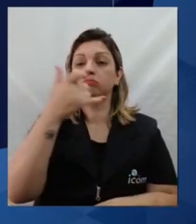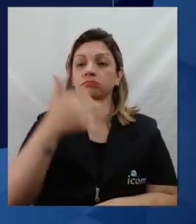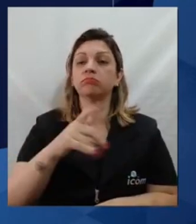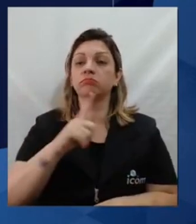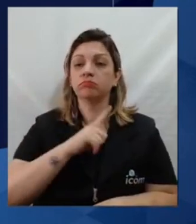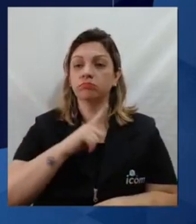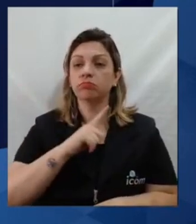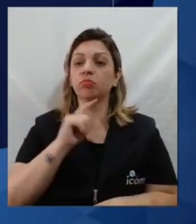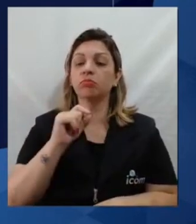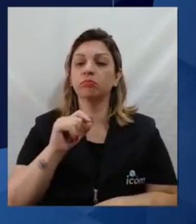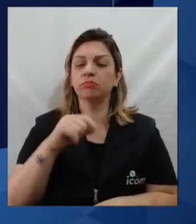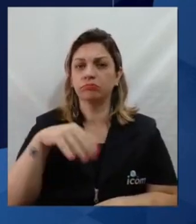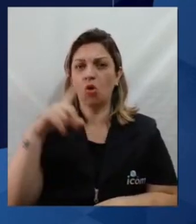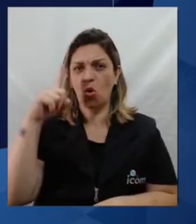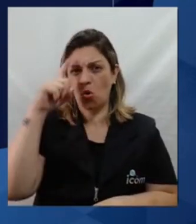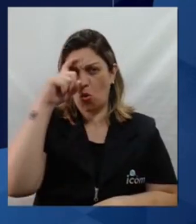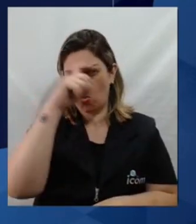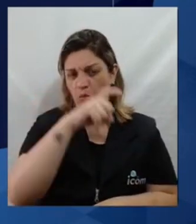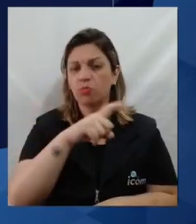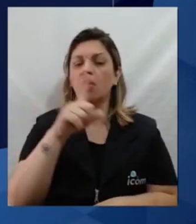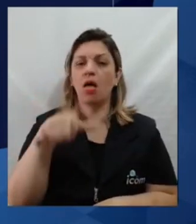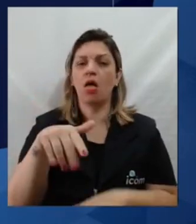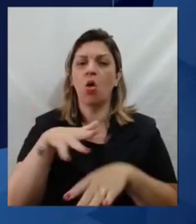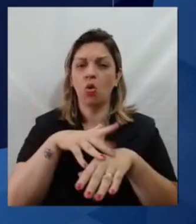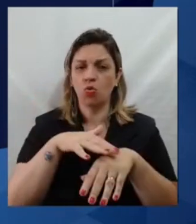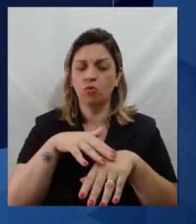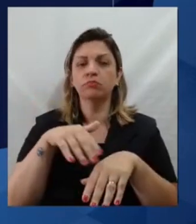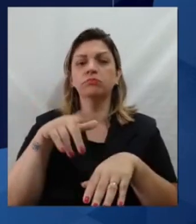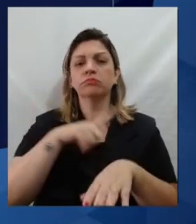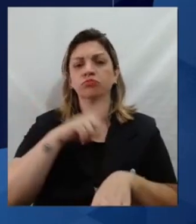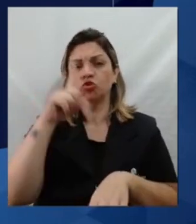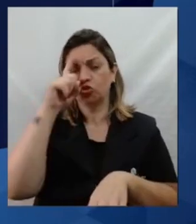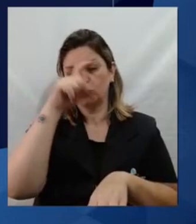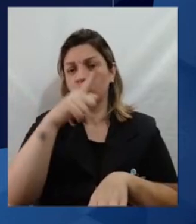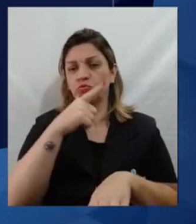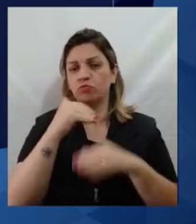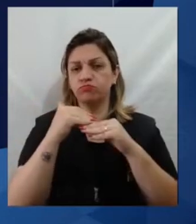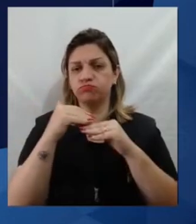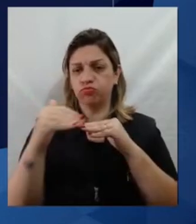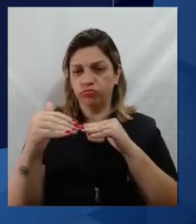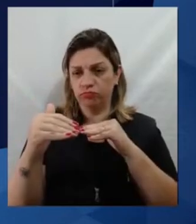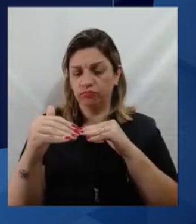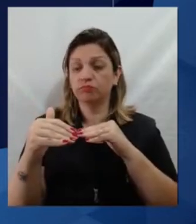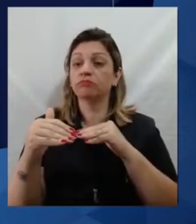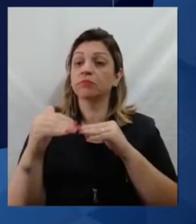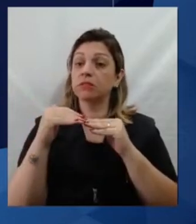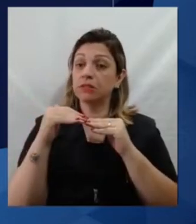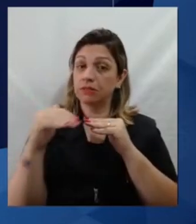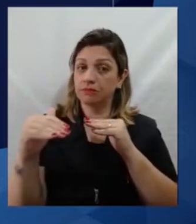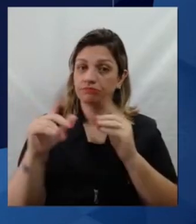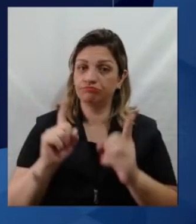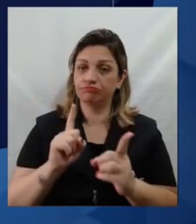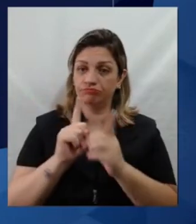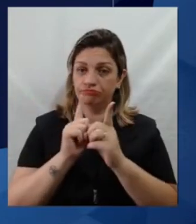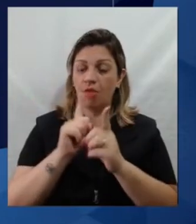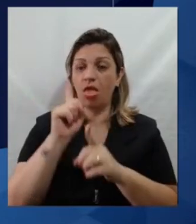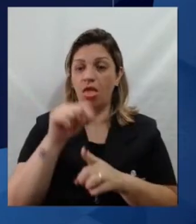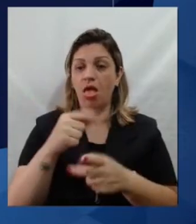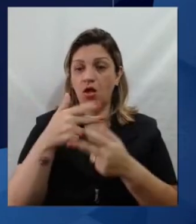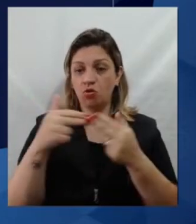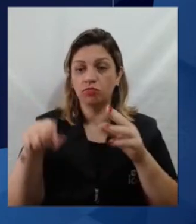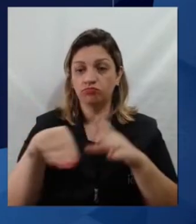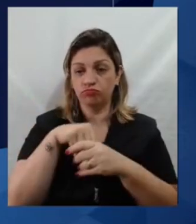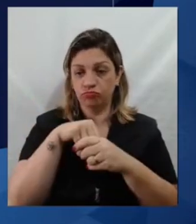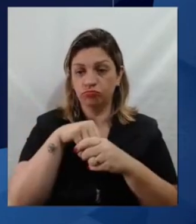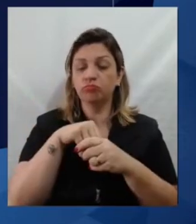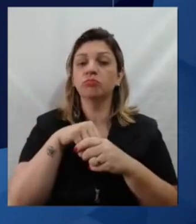complexidade da doença e o qual é difícil para esses pacientes atingirem a estabilidade clínica. Estabilidade clínica foi um dos critérios de inclusão para o programa